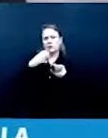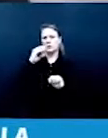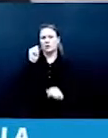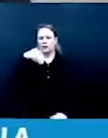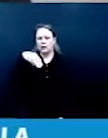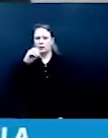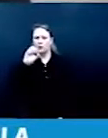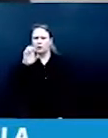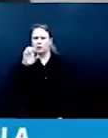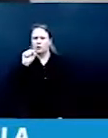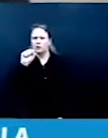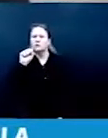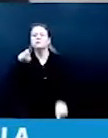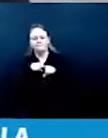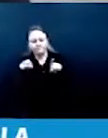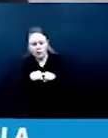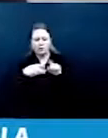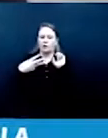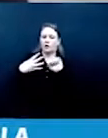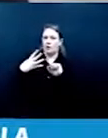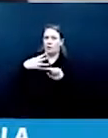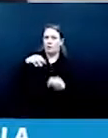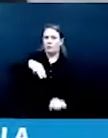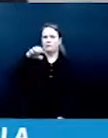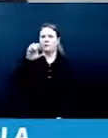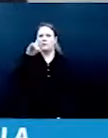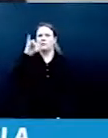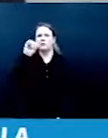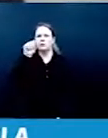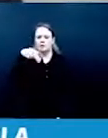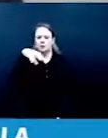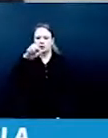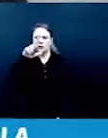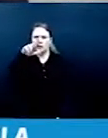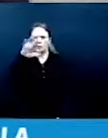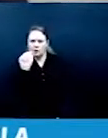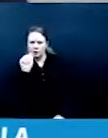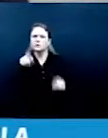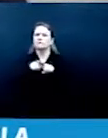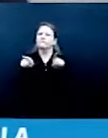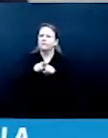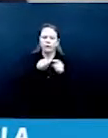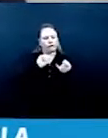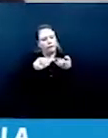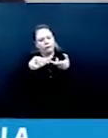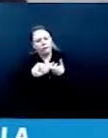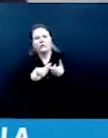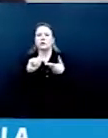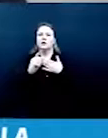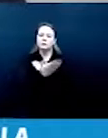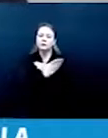Medianeira. Então foram as escolas que eu passei que me ajudaram